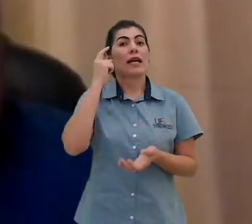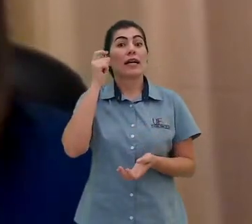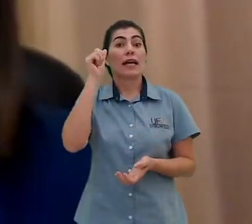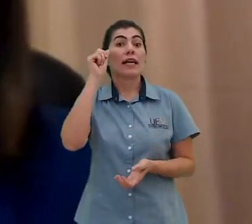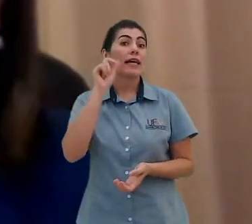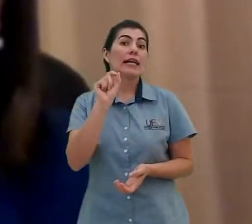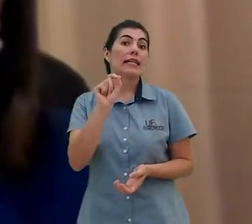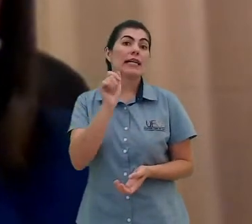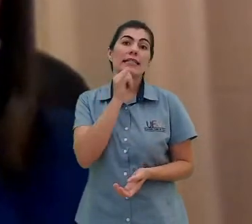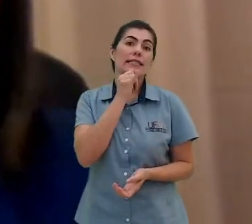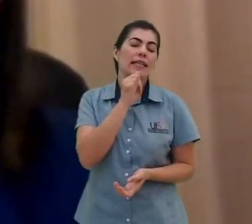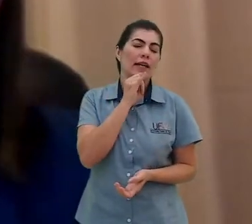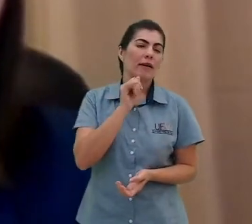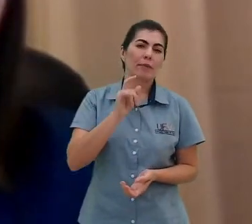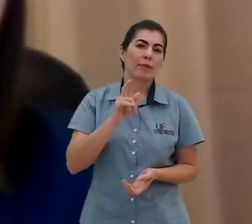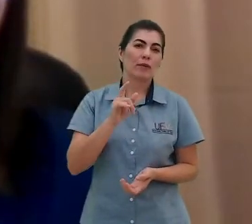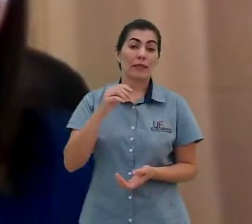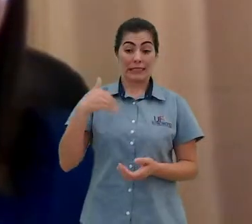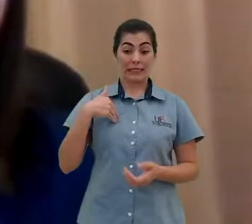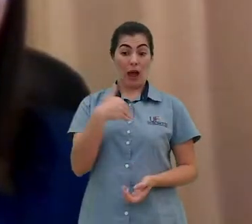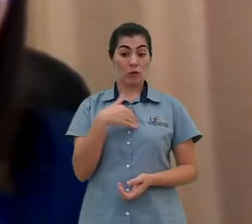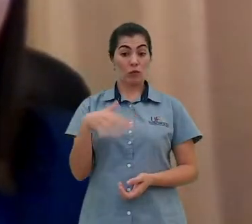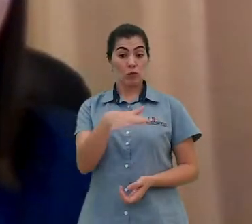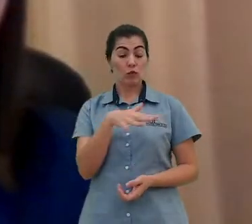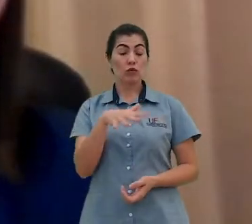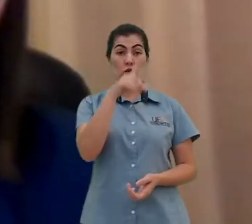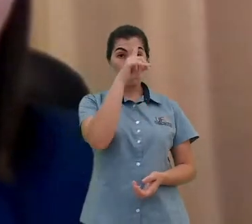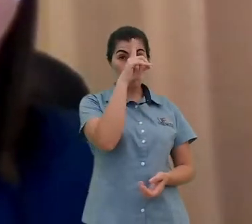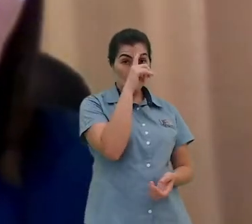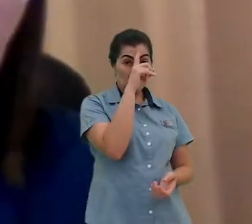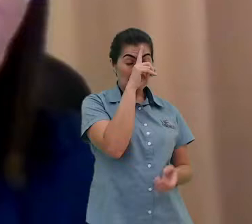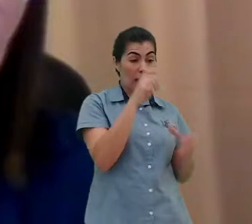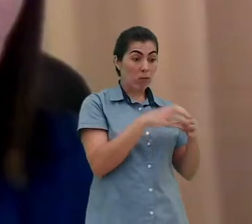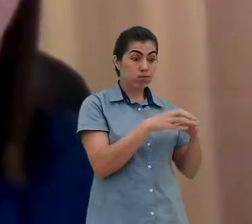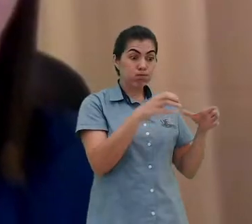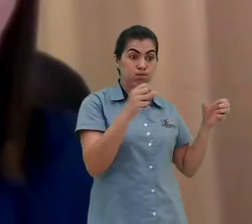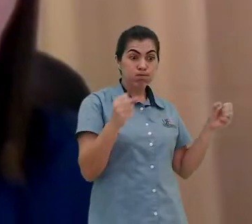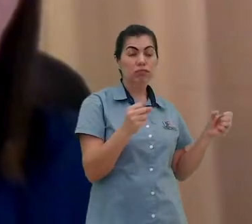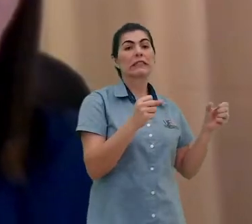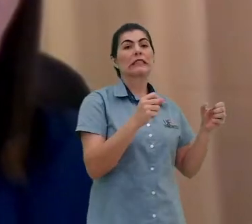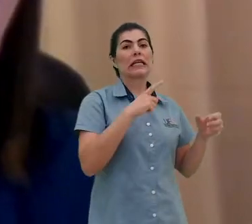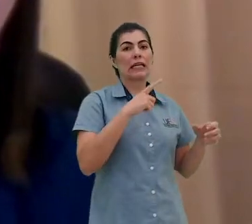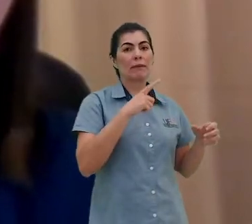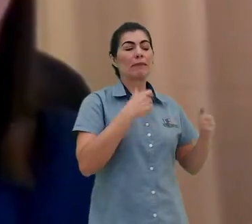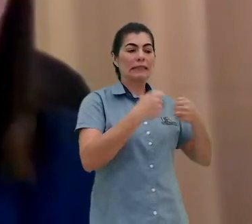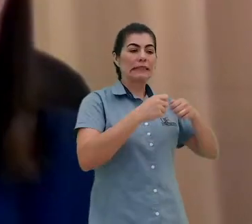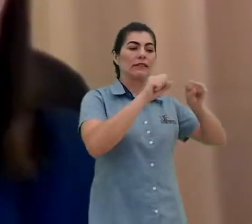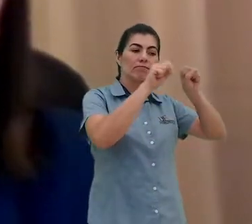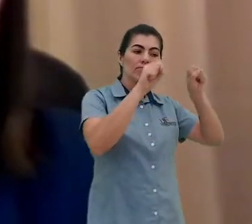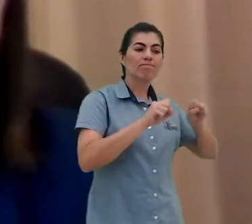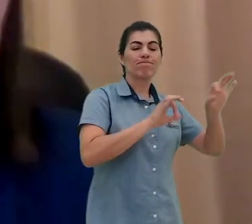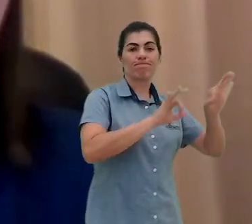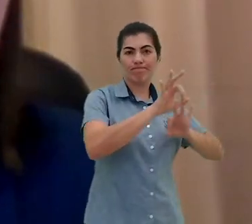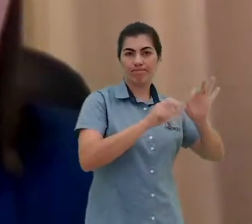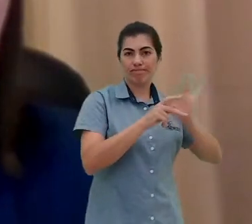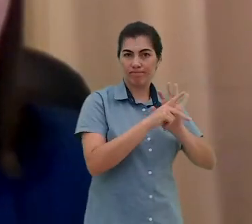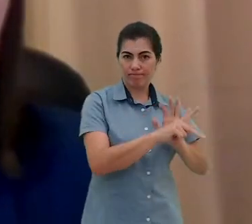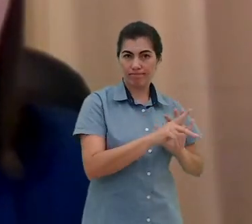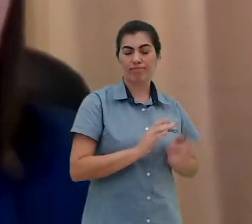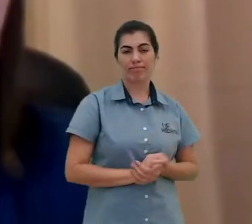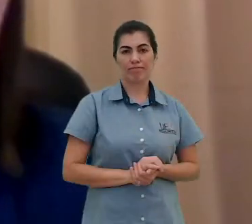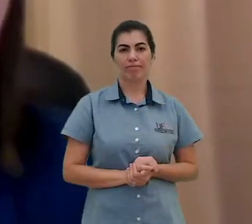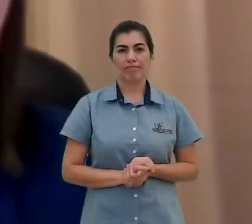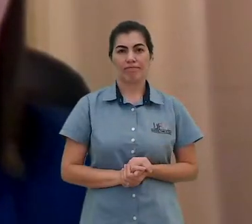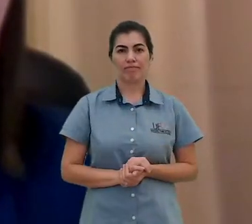de saúde, em hospitais de grande porte, conseguindo ter esse tipo de sistema, que eles reportam,